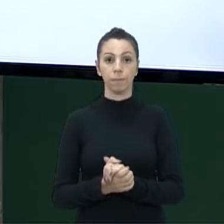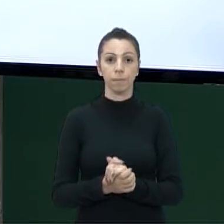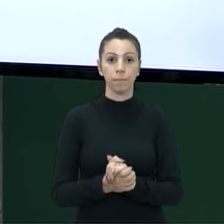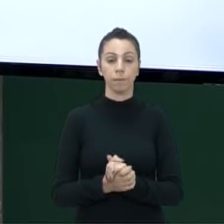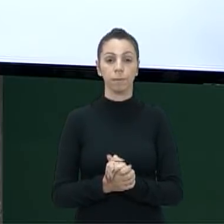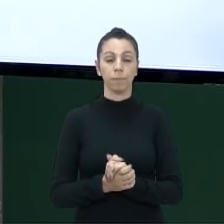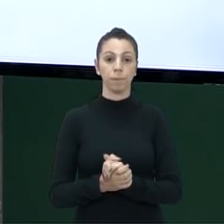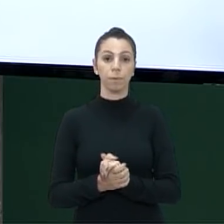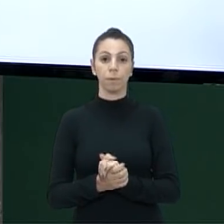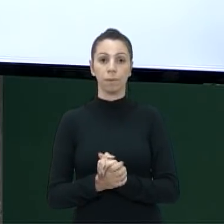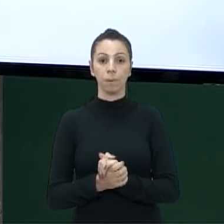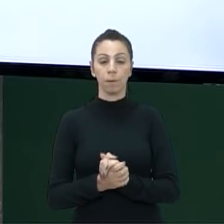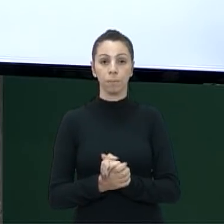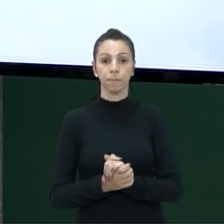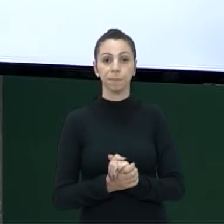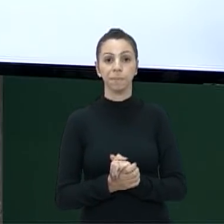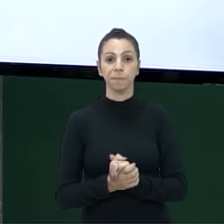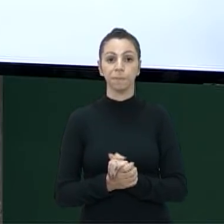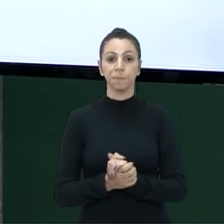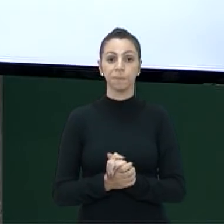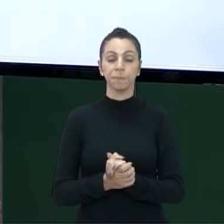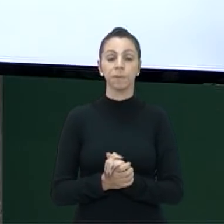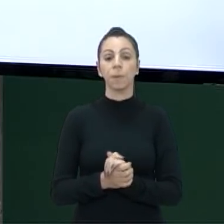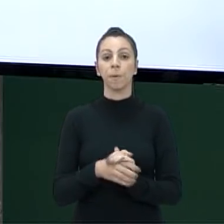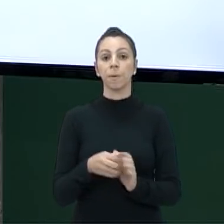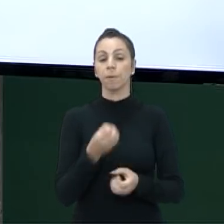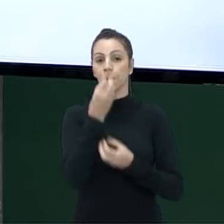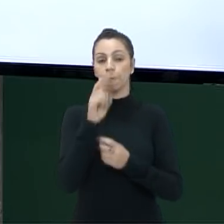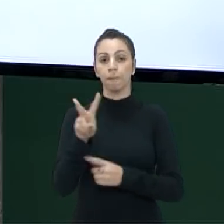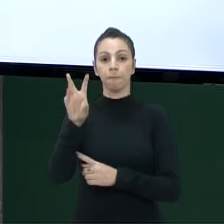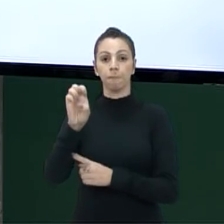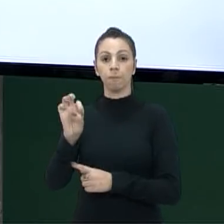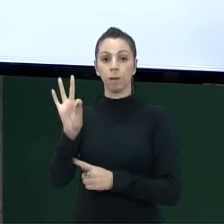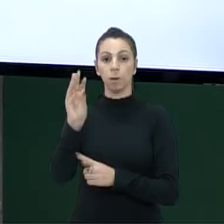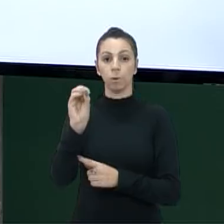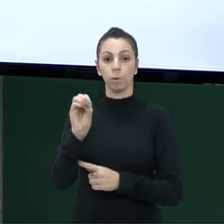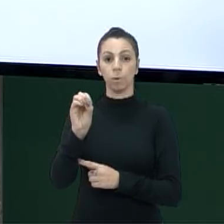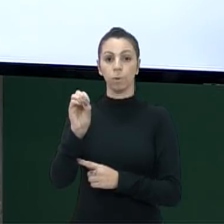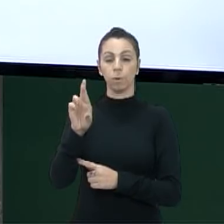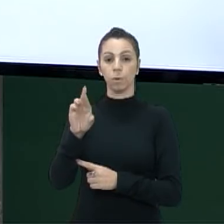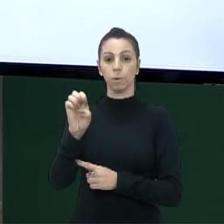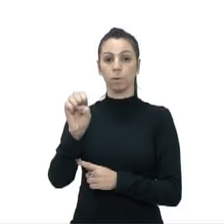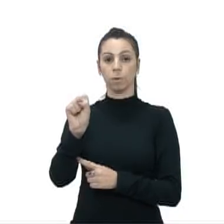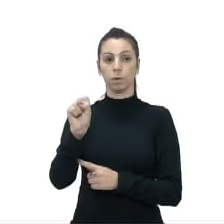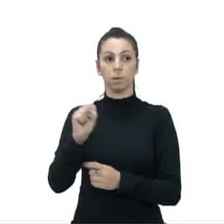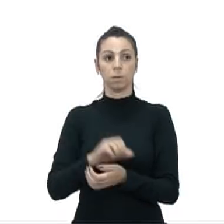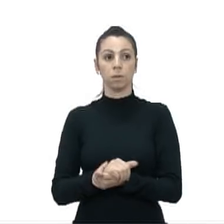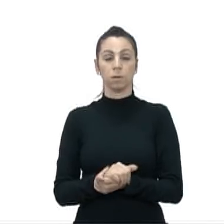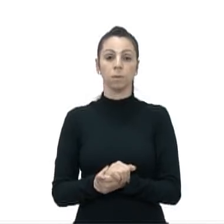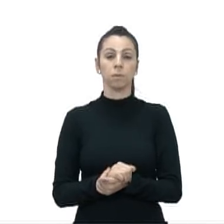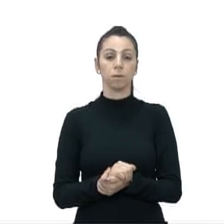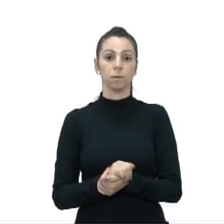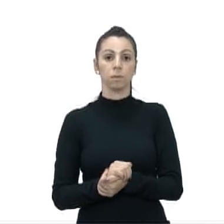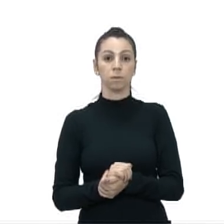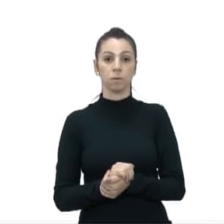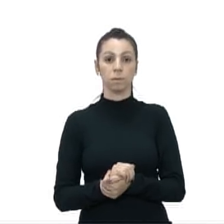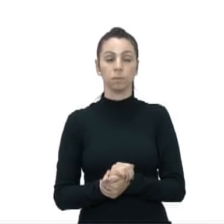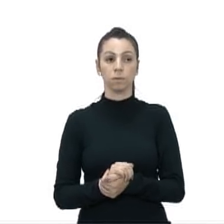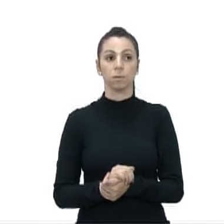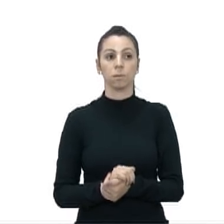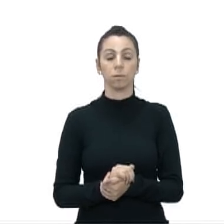Revisando a questão dos vetores que a gente conversou anteriormente, nós vamos perceber que, na realidade, isso aqui será